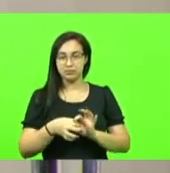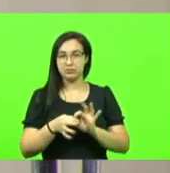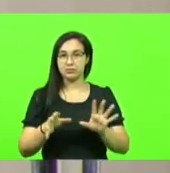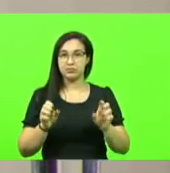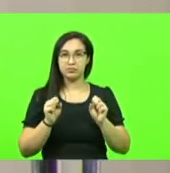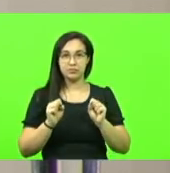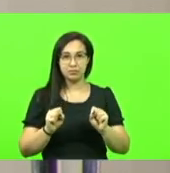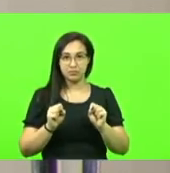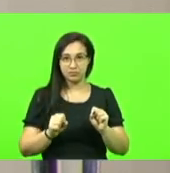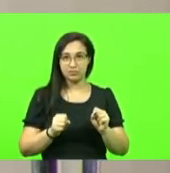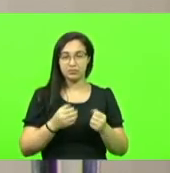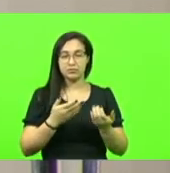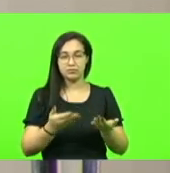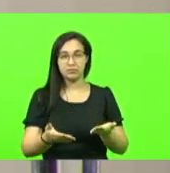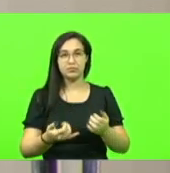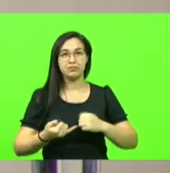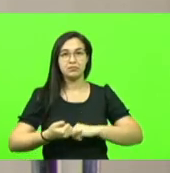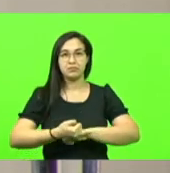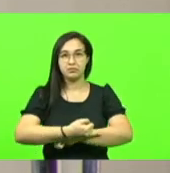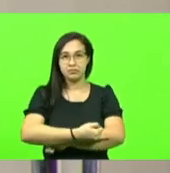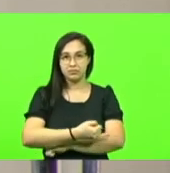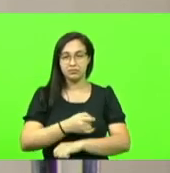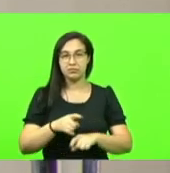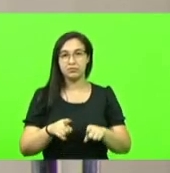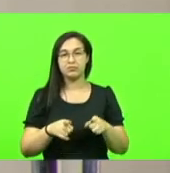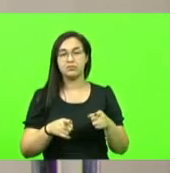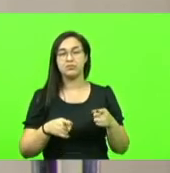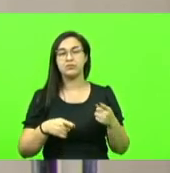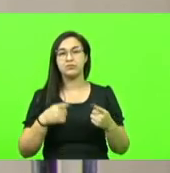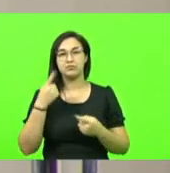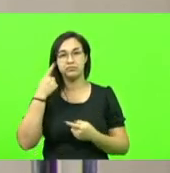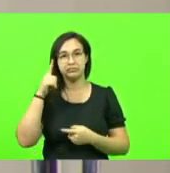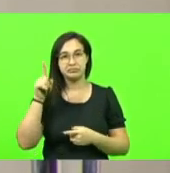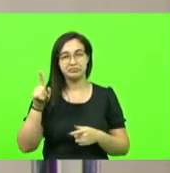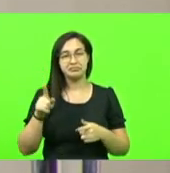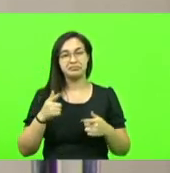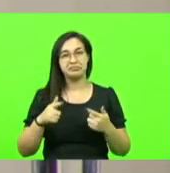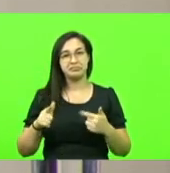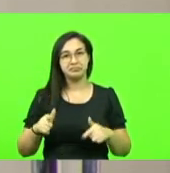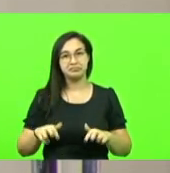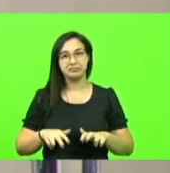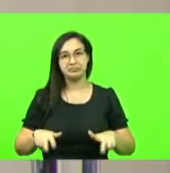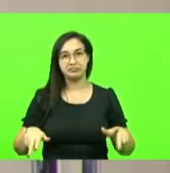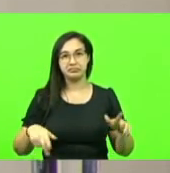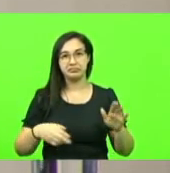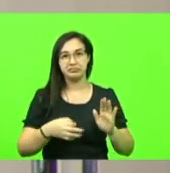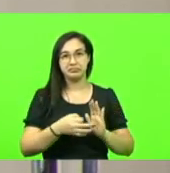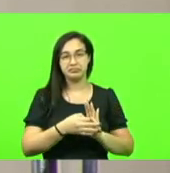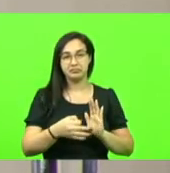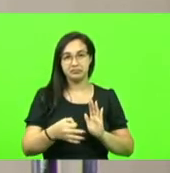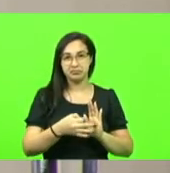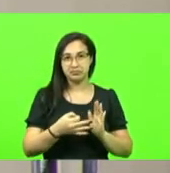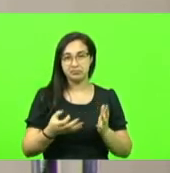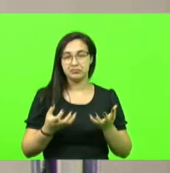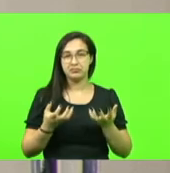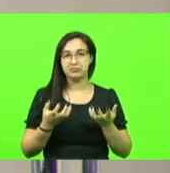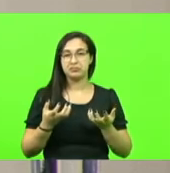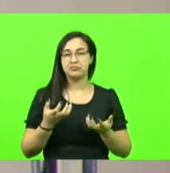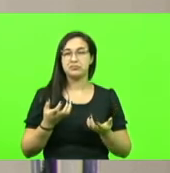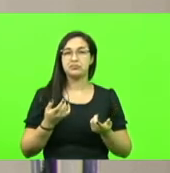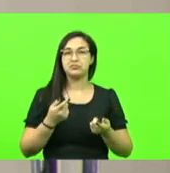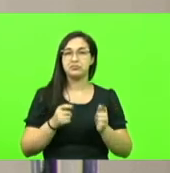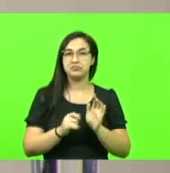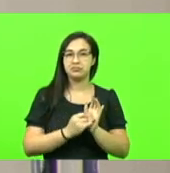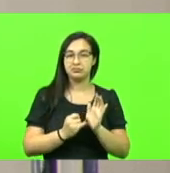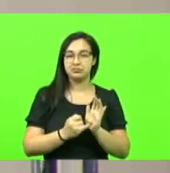da Secretaria de Estado da Infraestrutura e Mobilidade e adota outras providências, para ser favorável da Comissão de Finanças e Tributação. Em